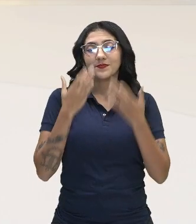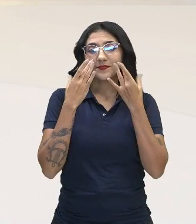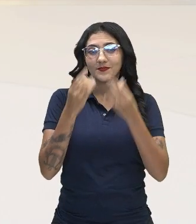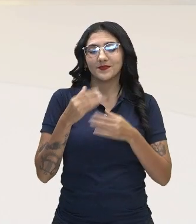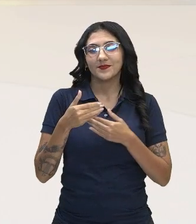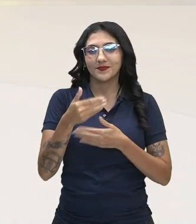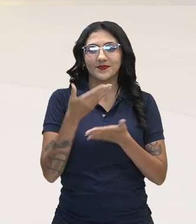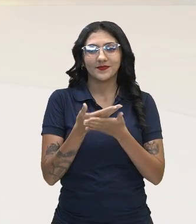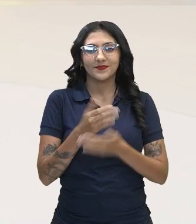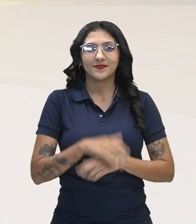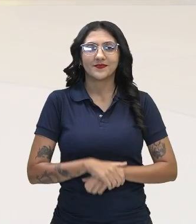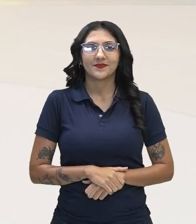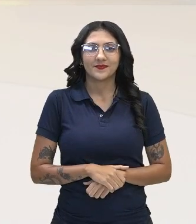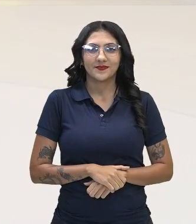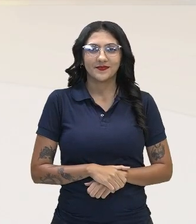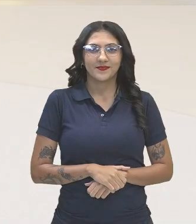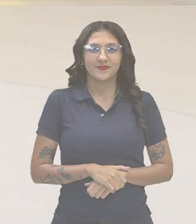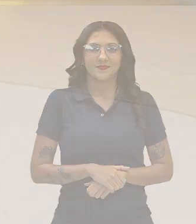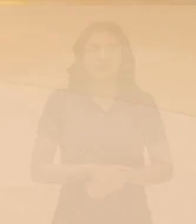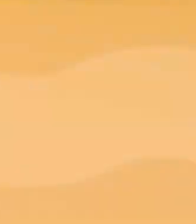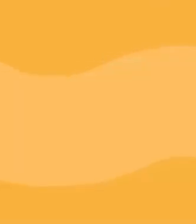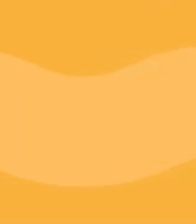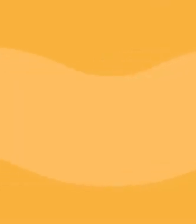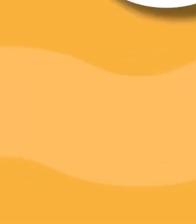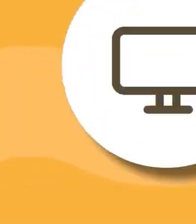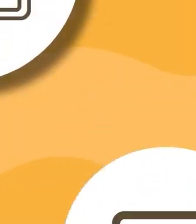agora para o momento da nossa aula.